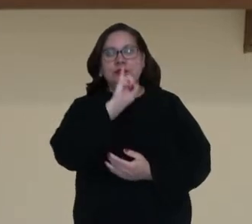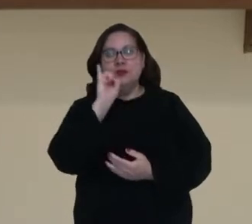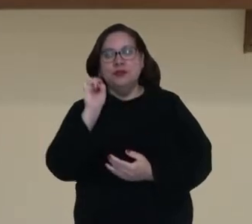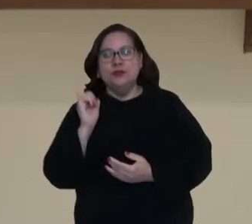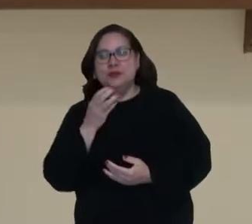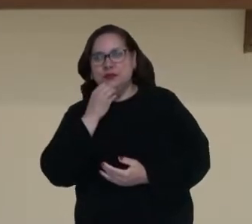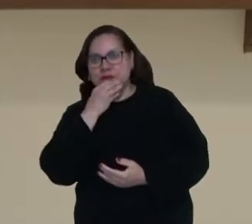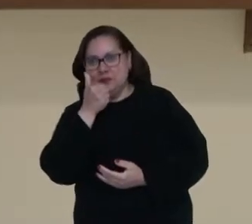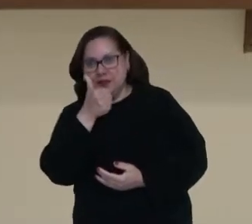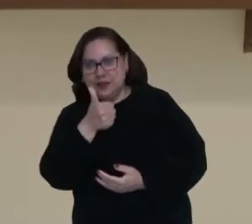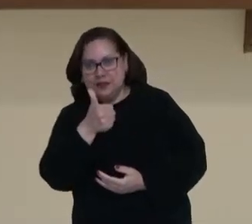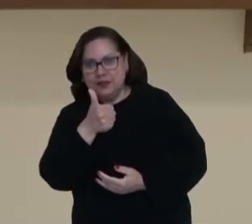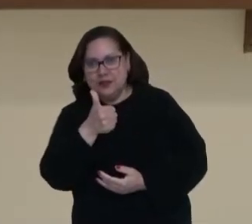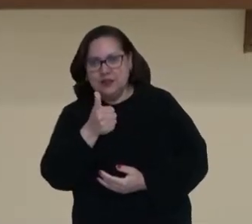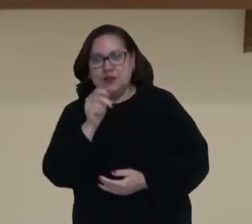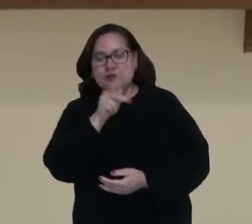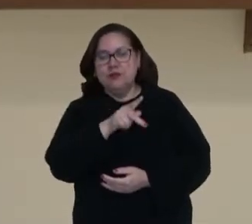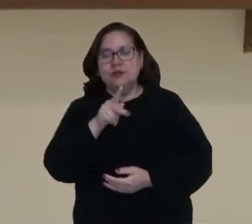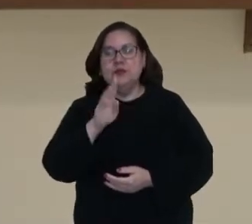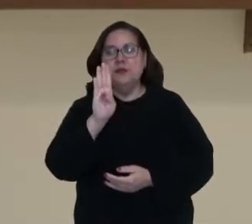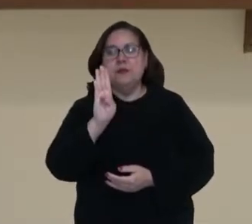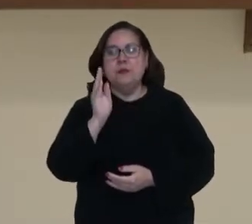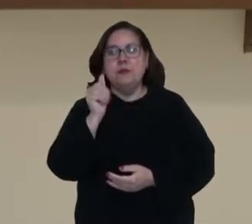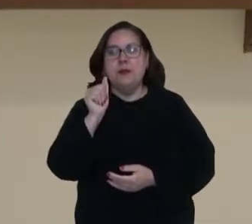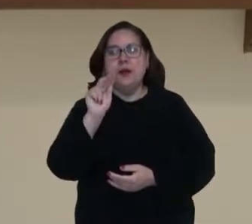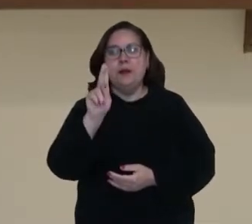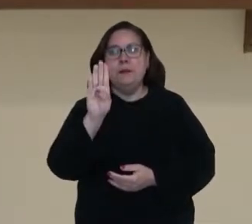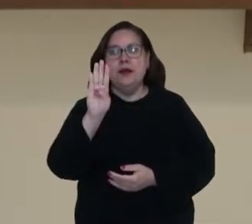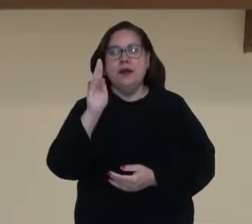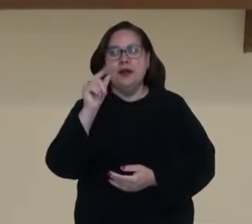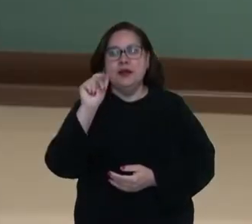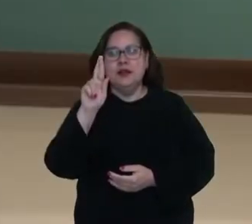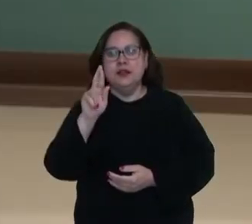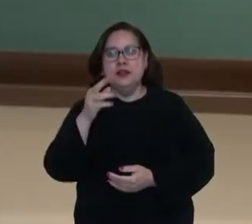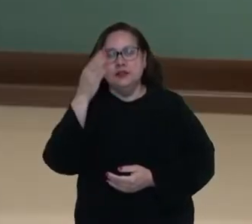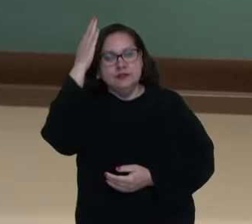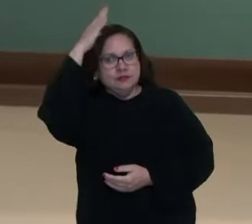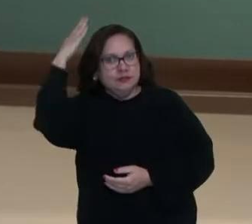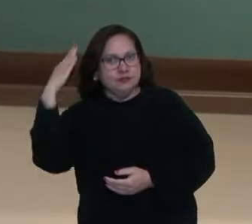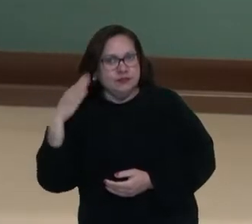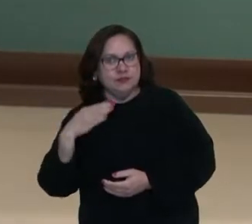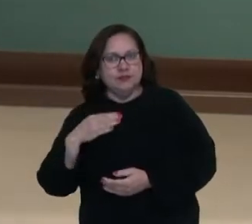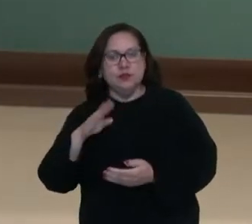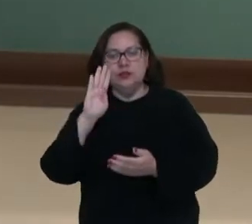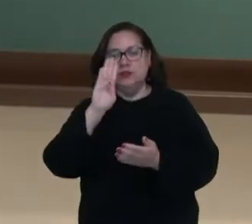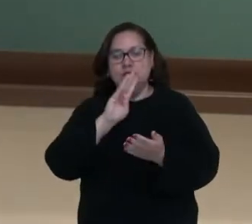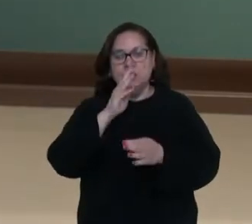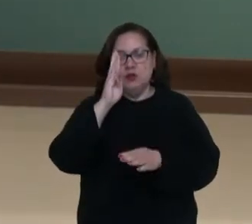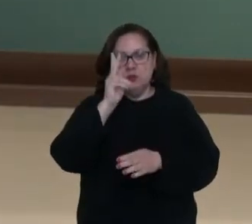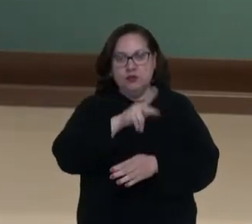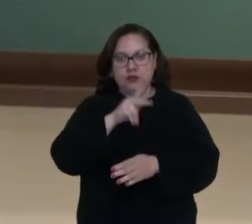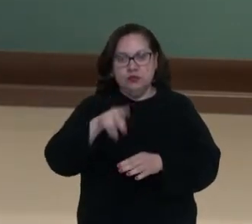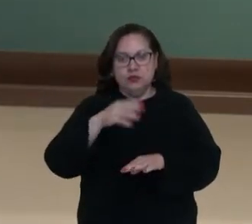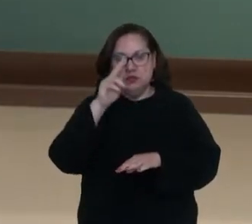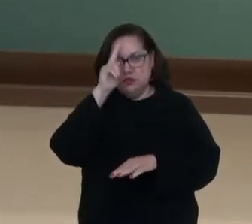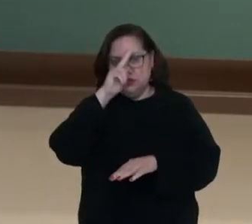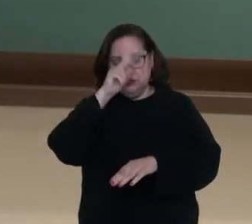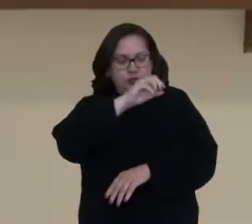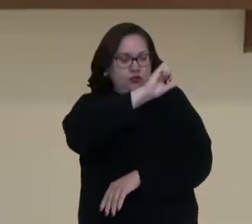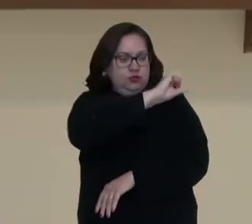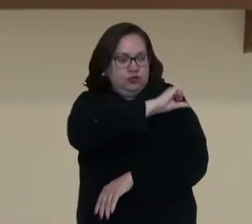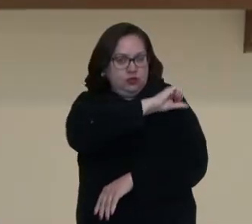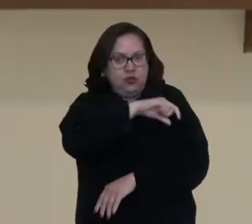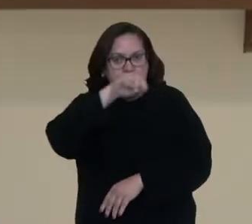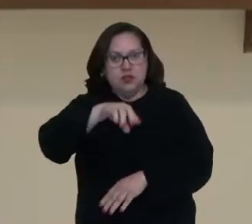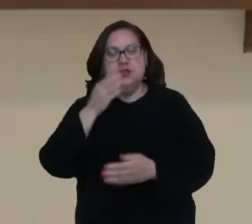E aí, pessoal? Sou a professora Bárbara Furquim, a professora de vocês de História do nono ano. Nessa aula